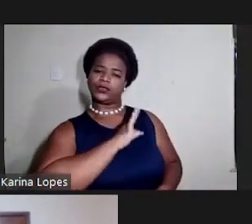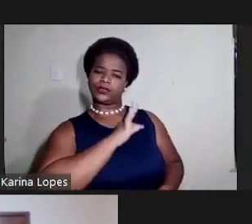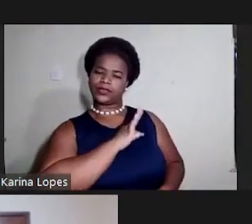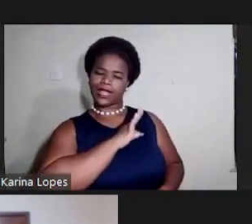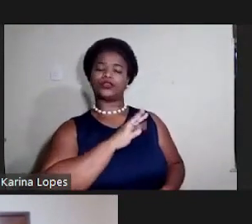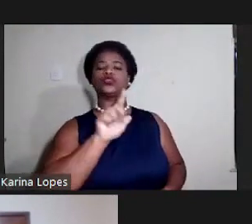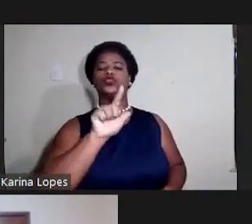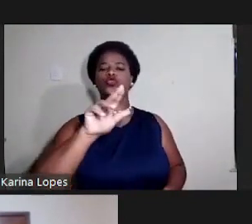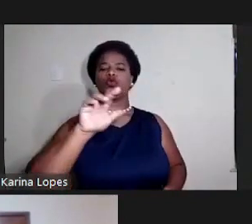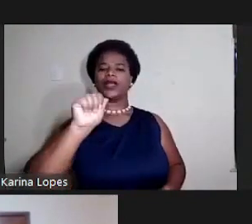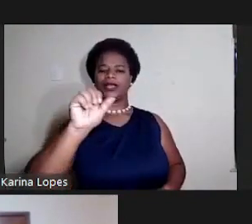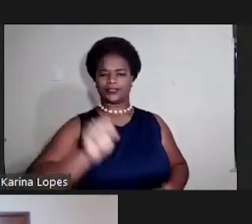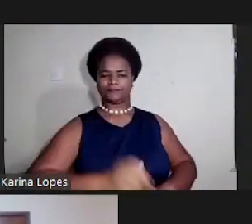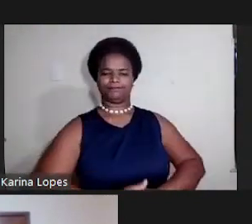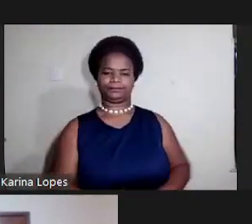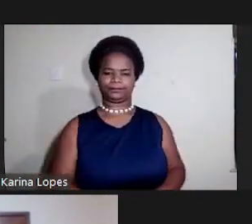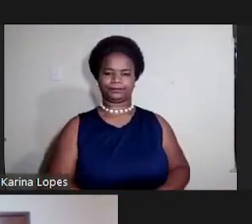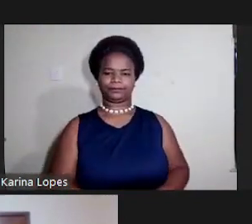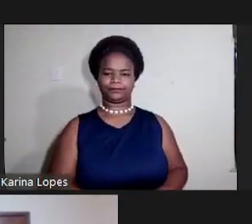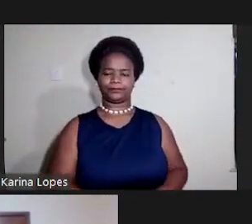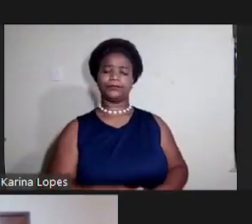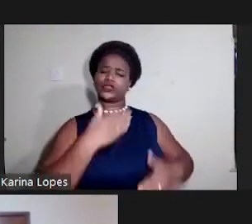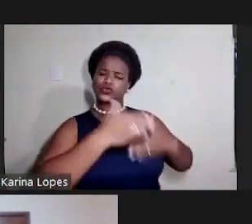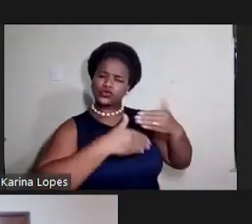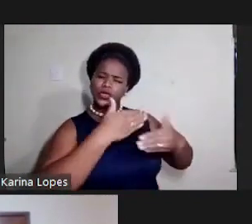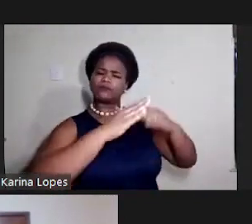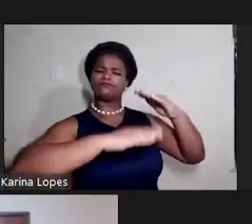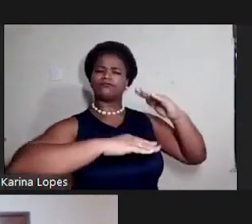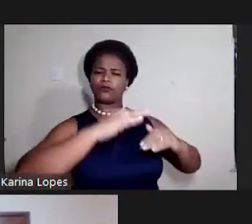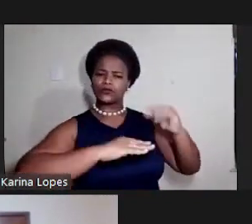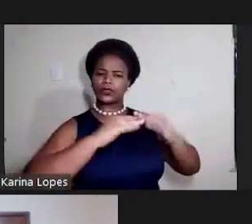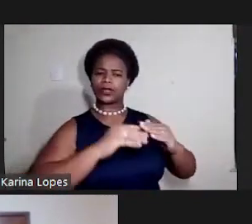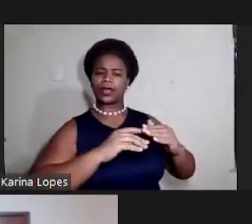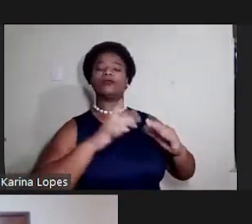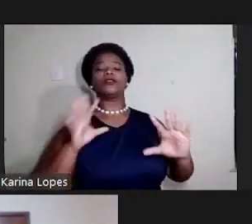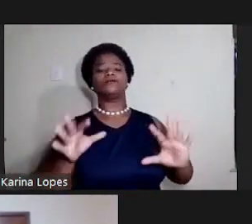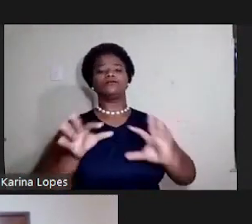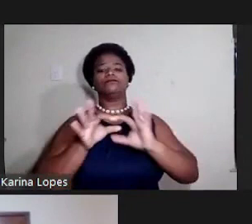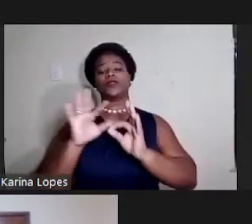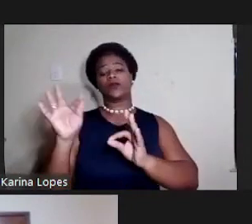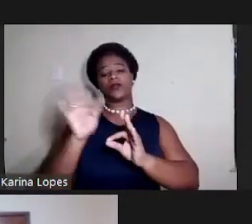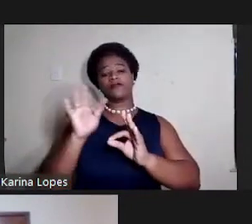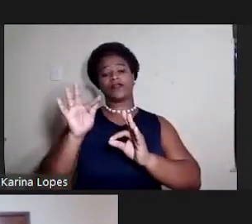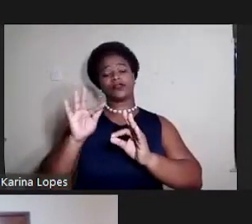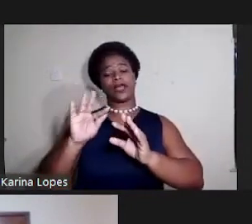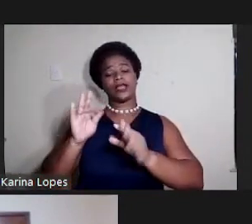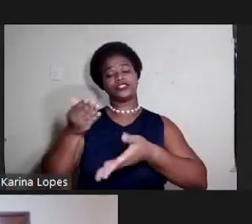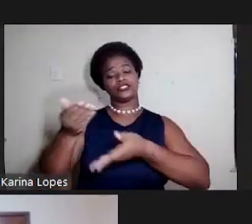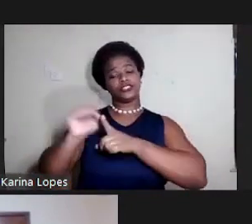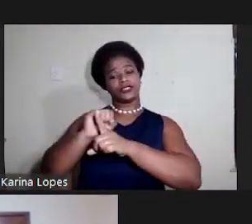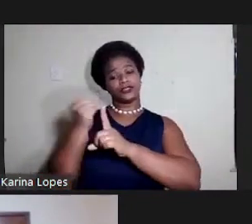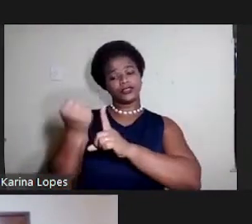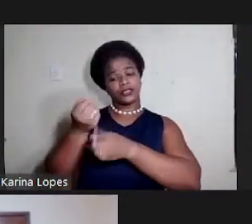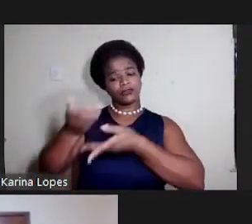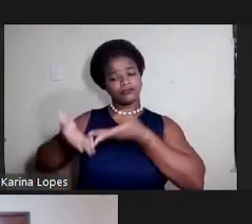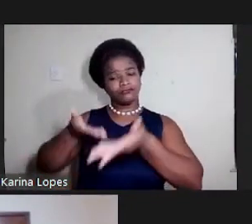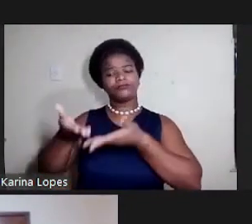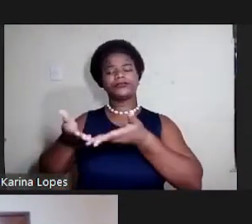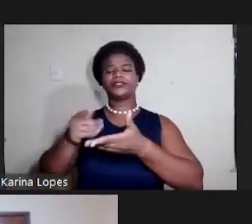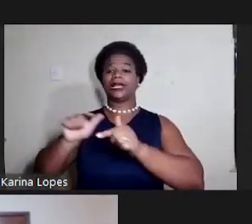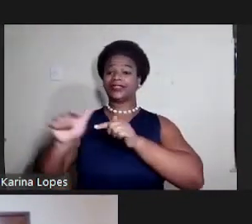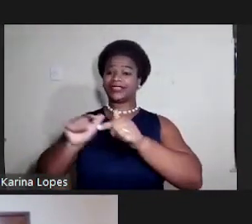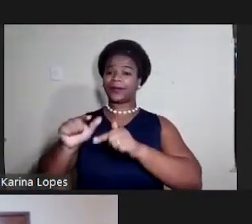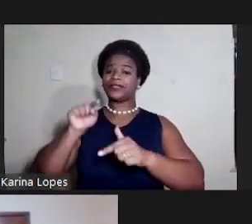Simeão. Sua trajetória profissional é imbricada com a Faculdade de Serviço Social, onde trabalha desde